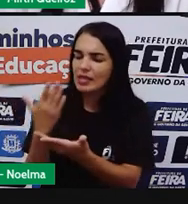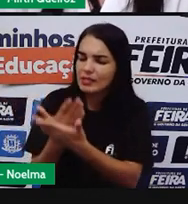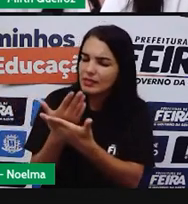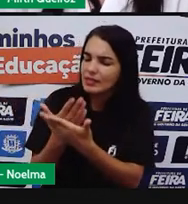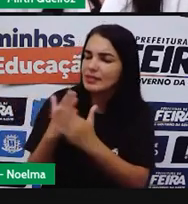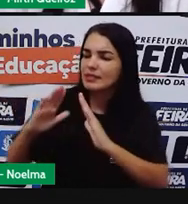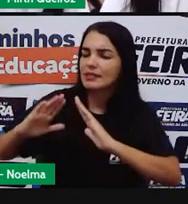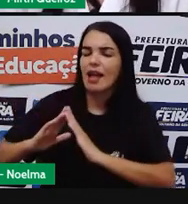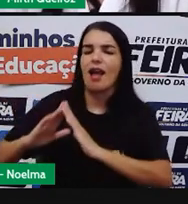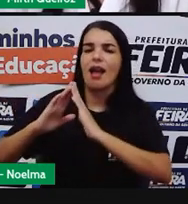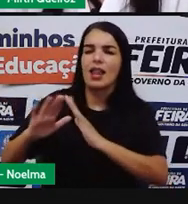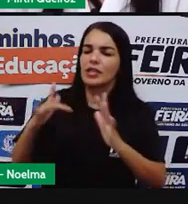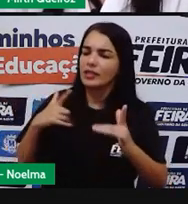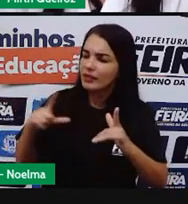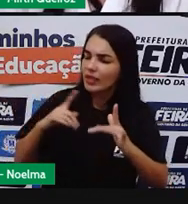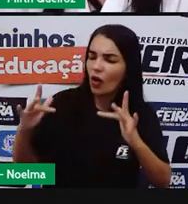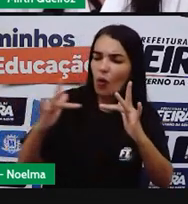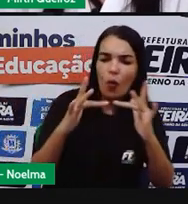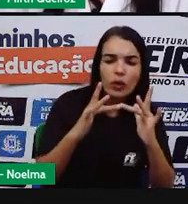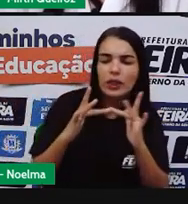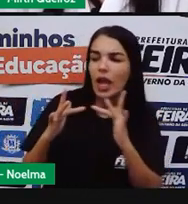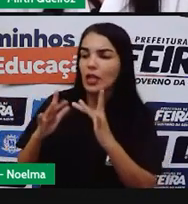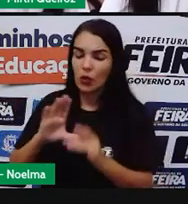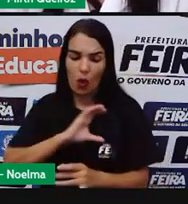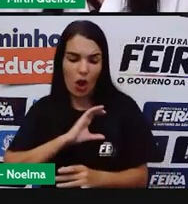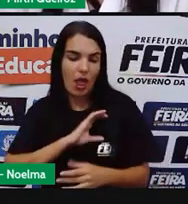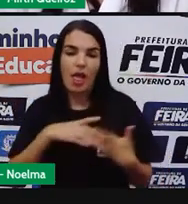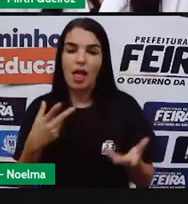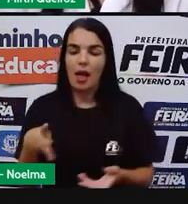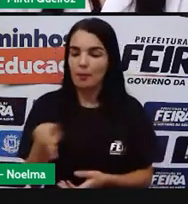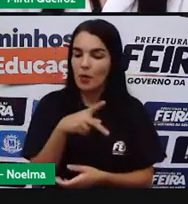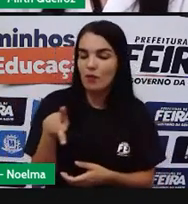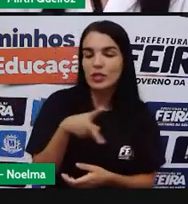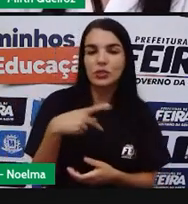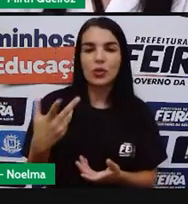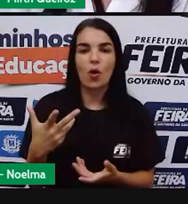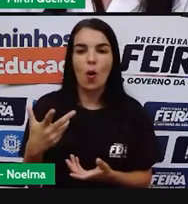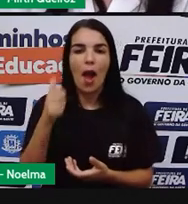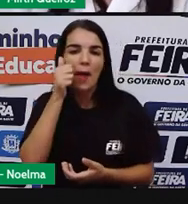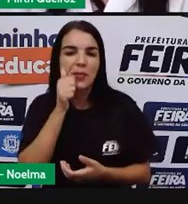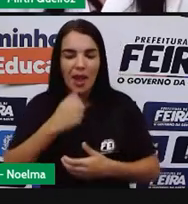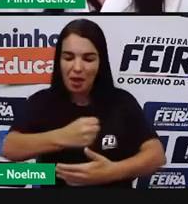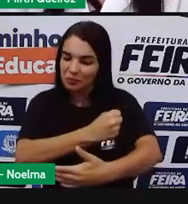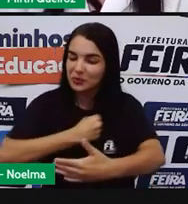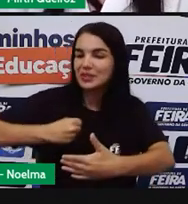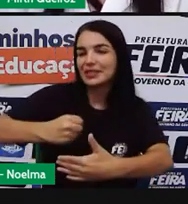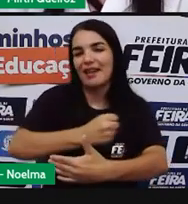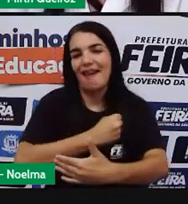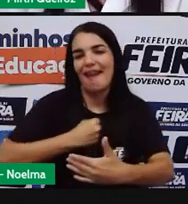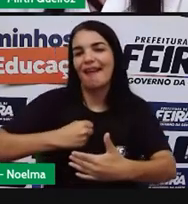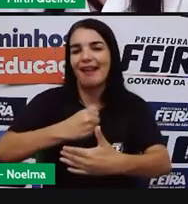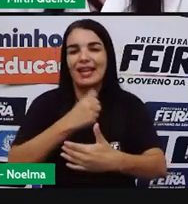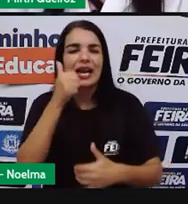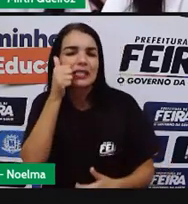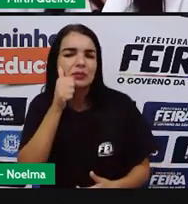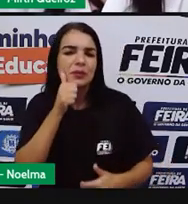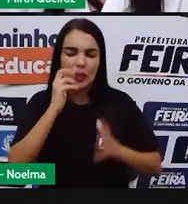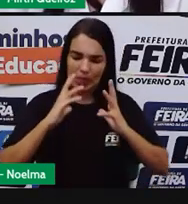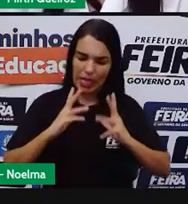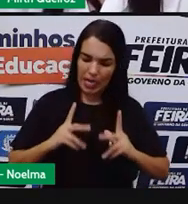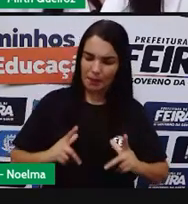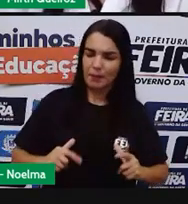tendo contato direto com os nossos colegas, com os professores, com a moça da cantina, né, a merendeira,